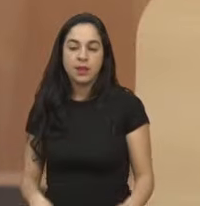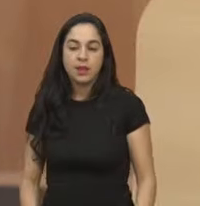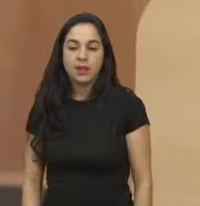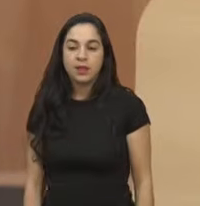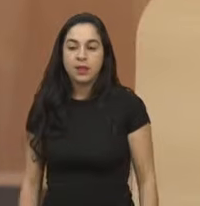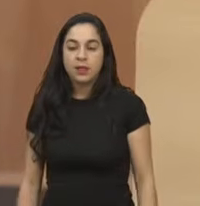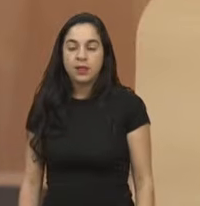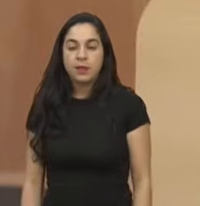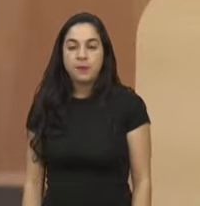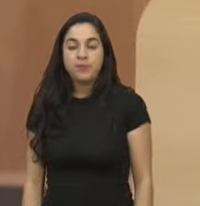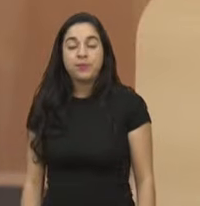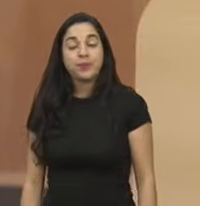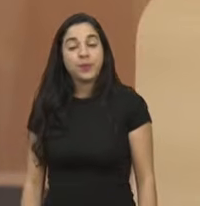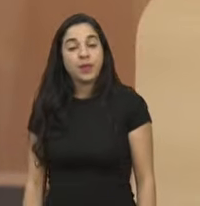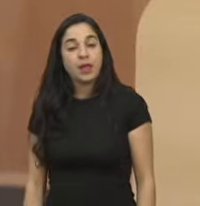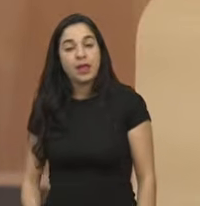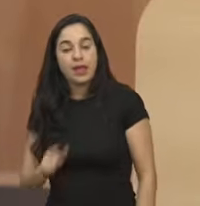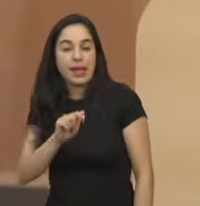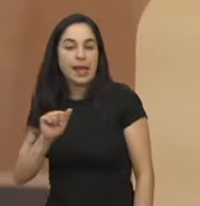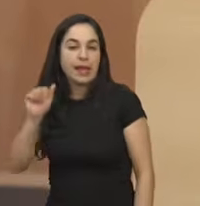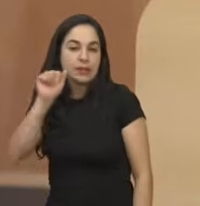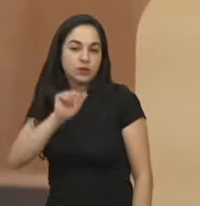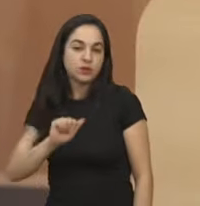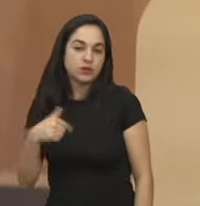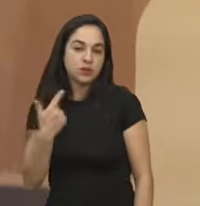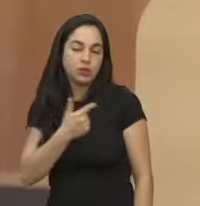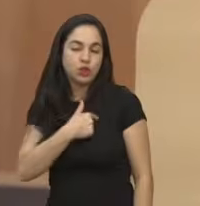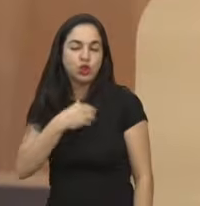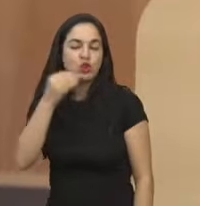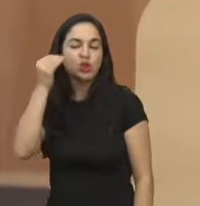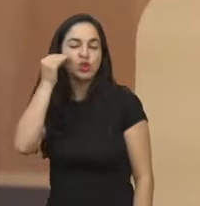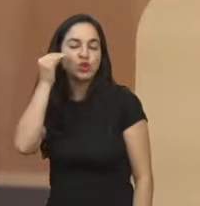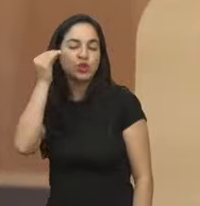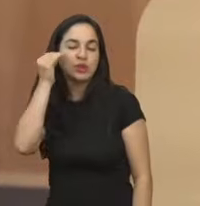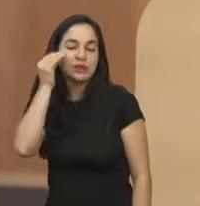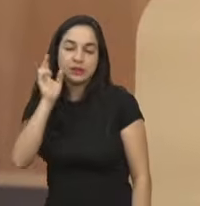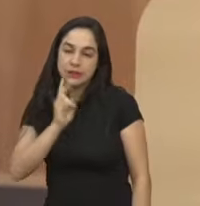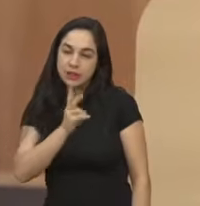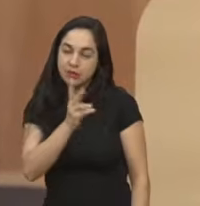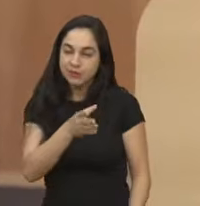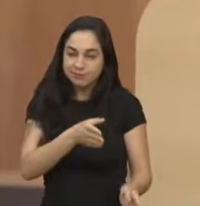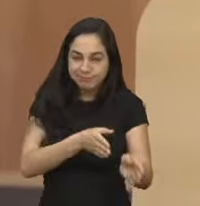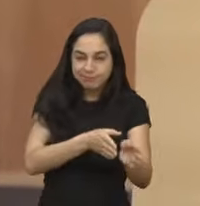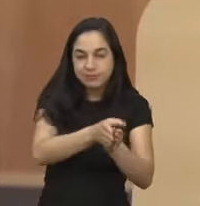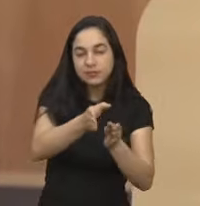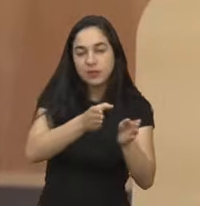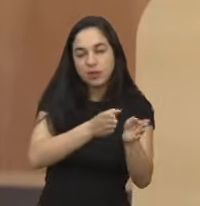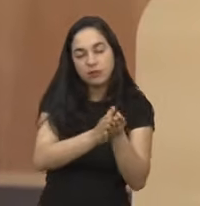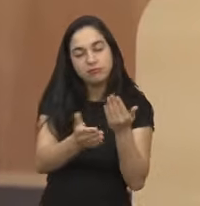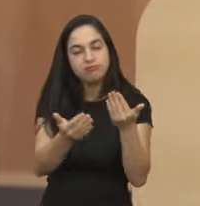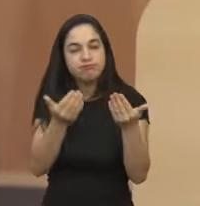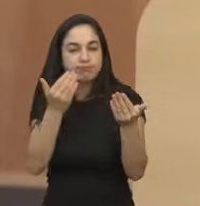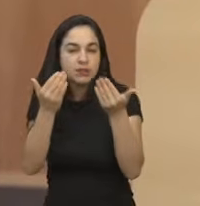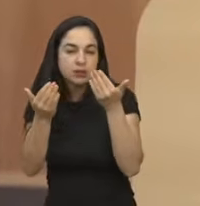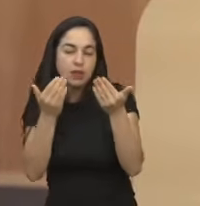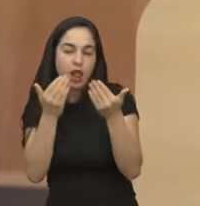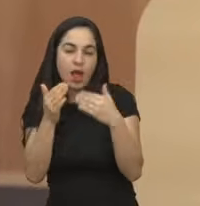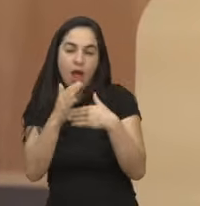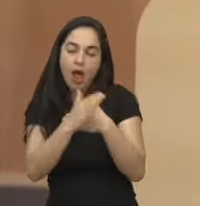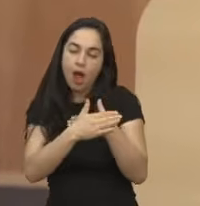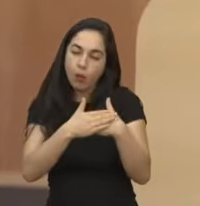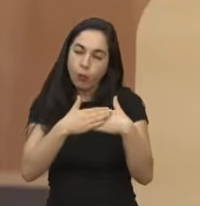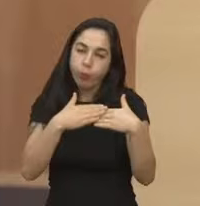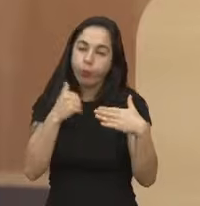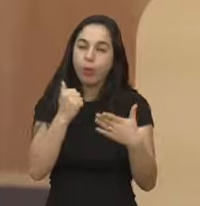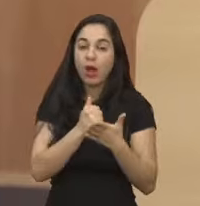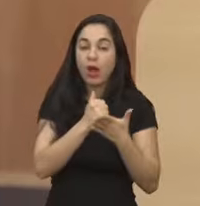E aí a Casa Mãe a gente busca fazer esse acompanhamento, e se precisar o psicológico, não é